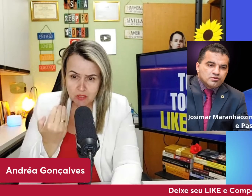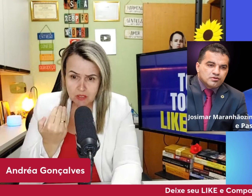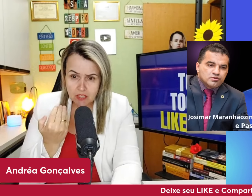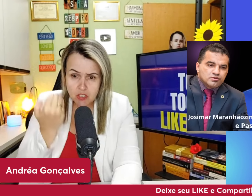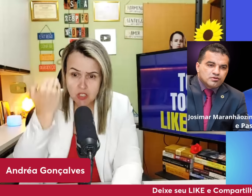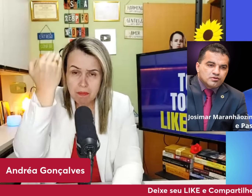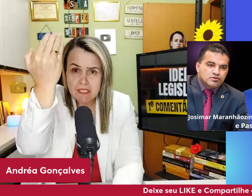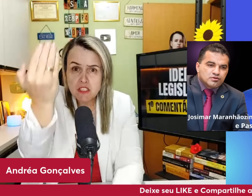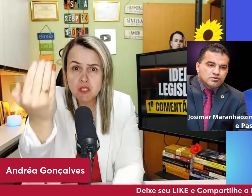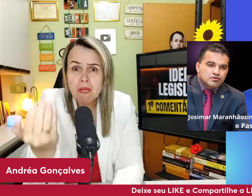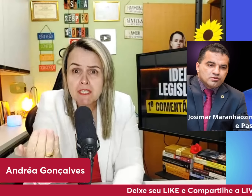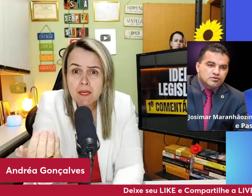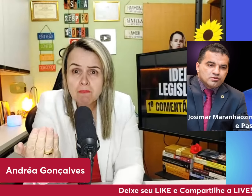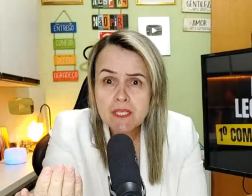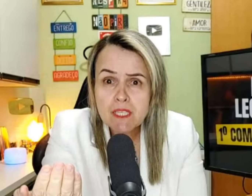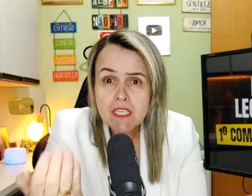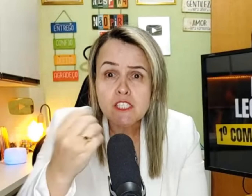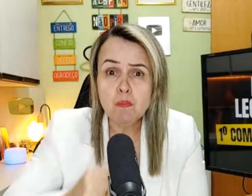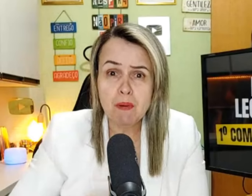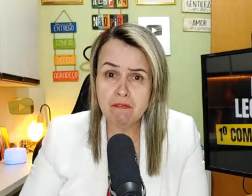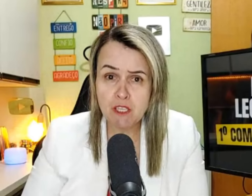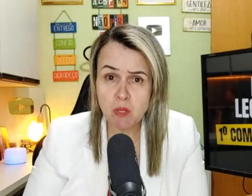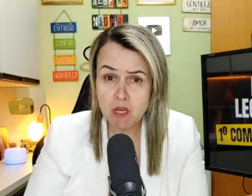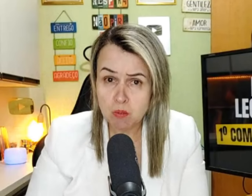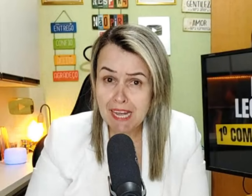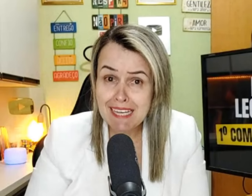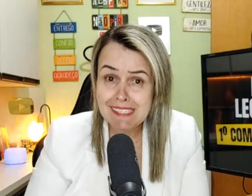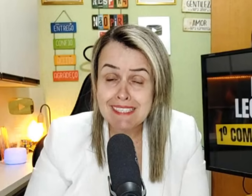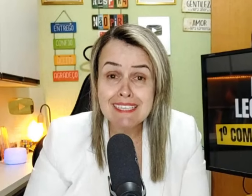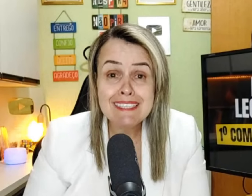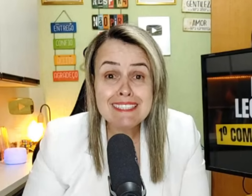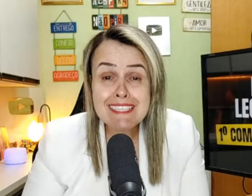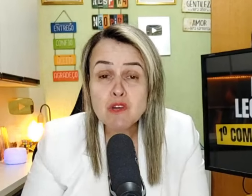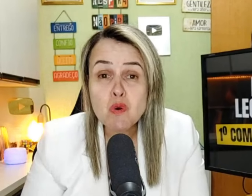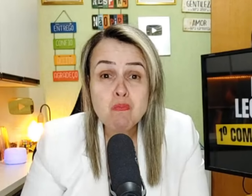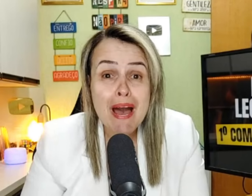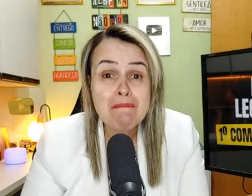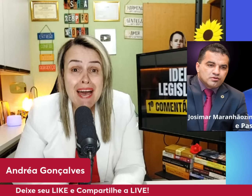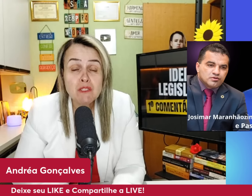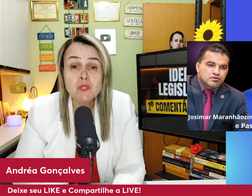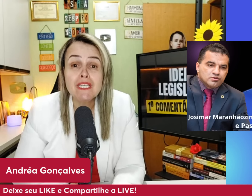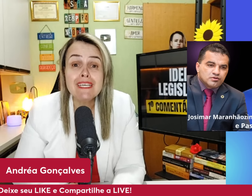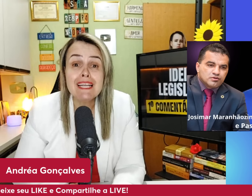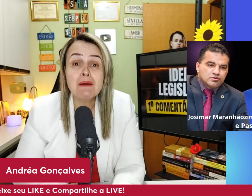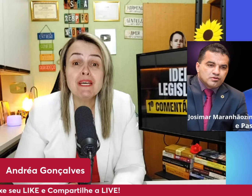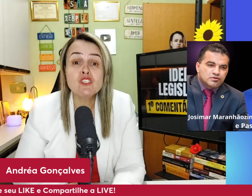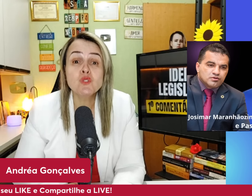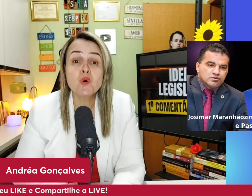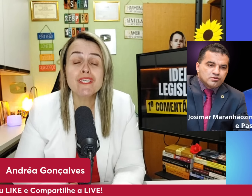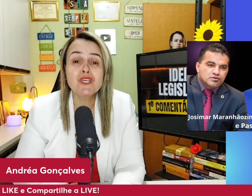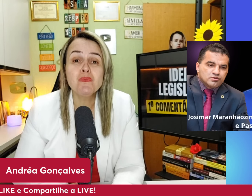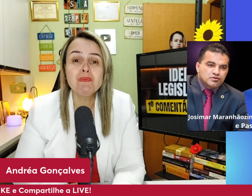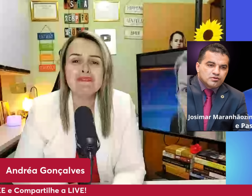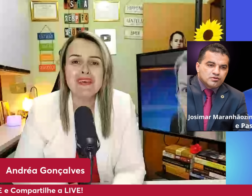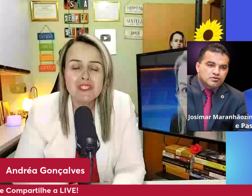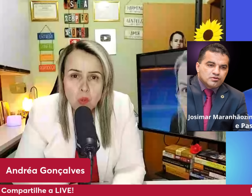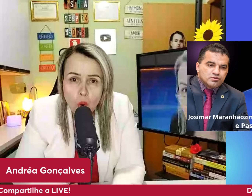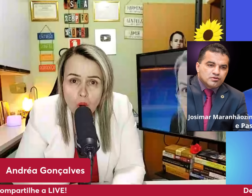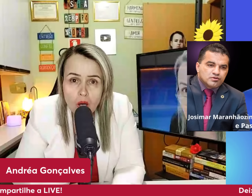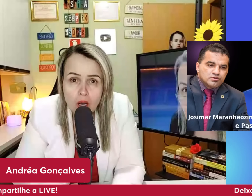volta que eles tinham passado de emenda E se o prefeito recusasse tinha grupo armado que iria lá para estorquir